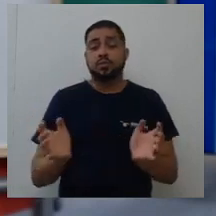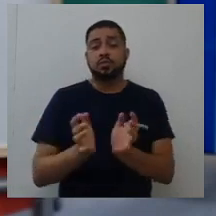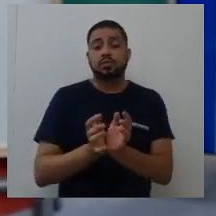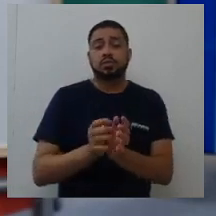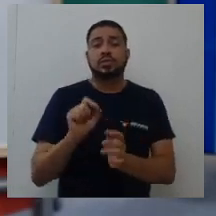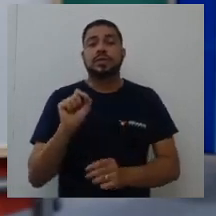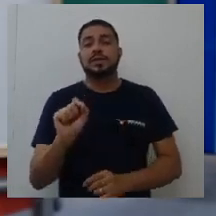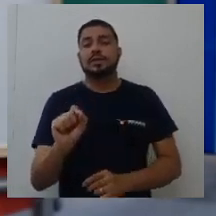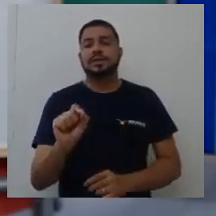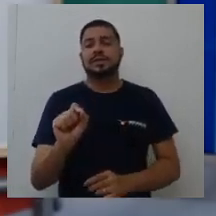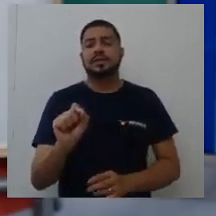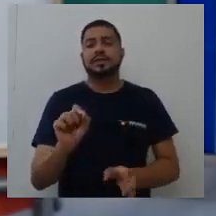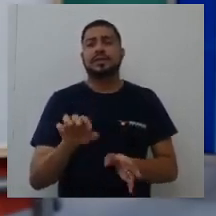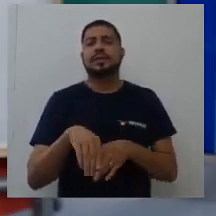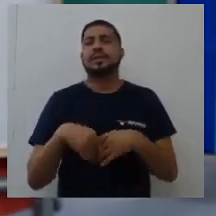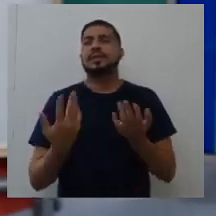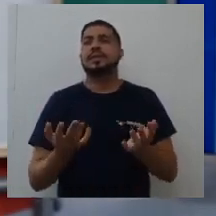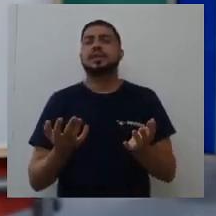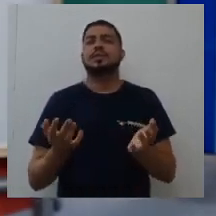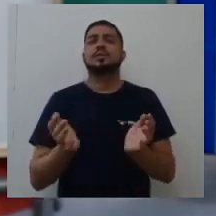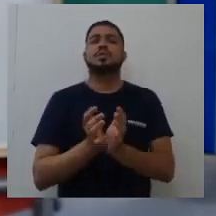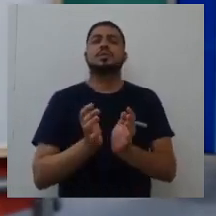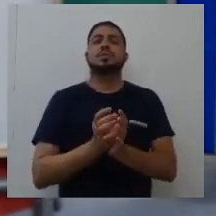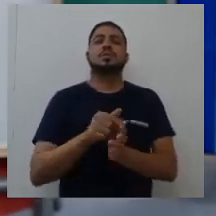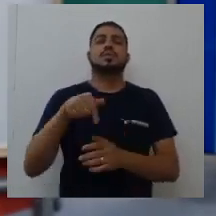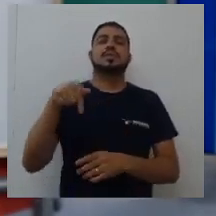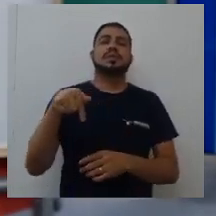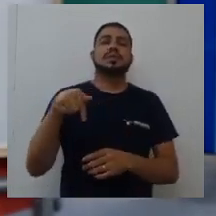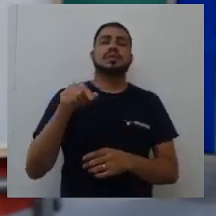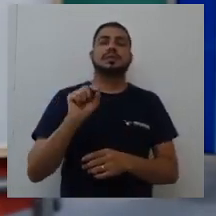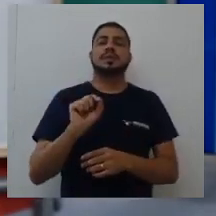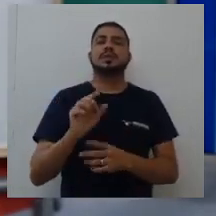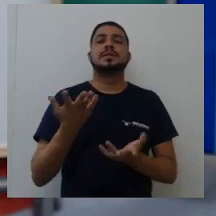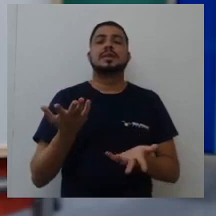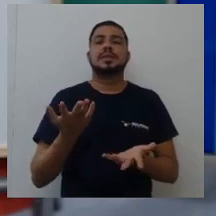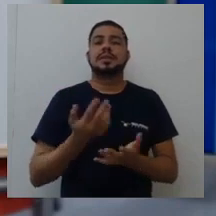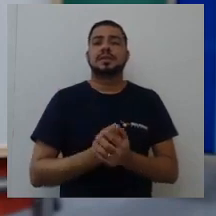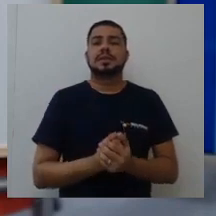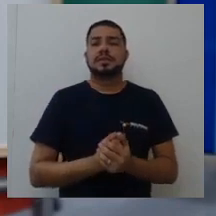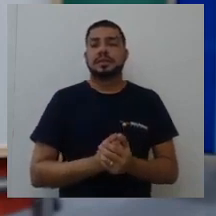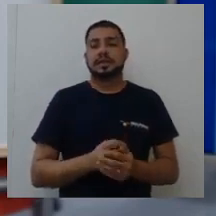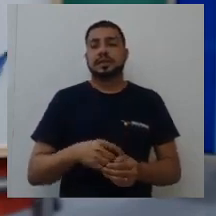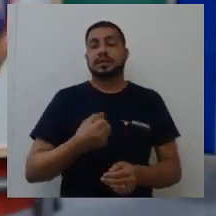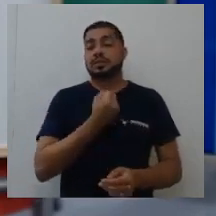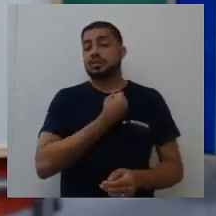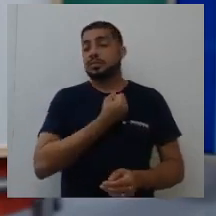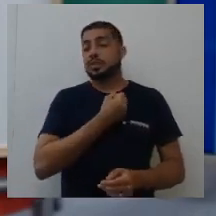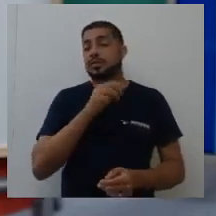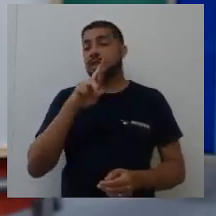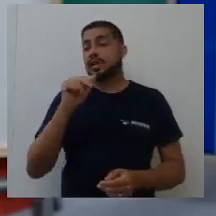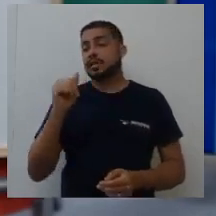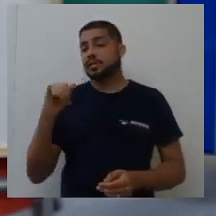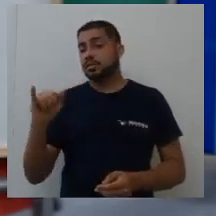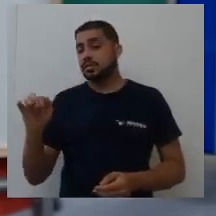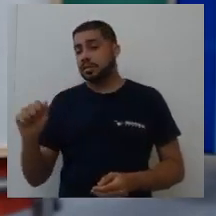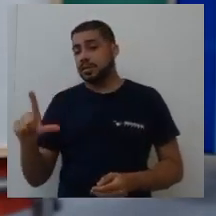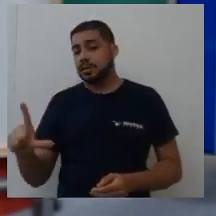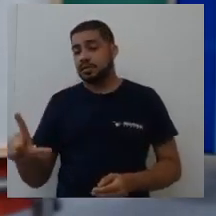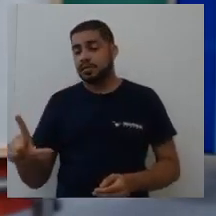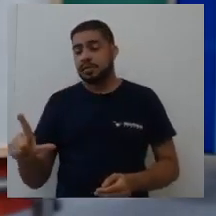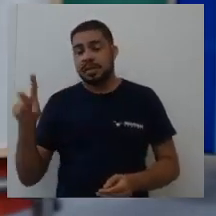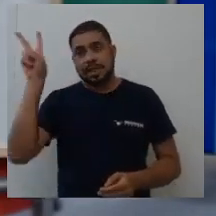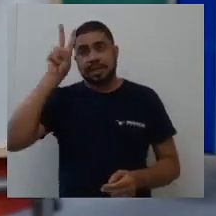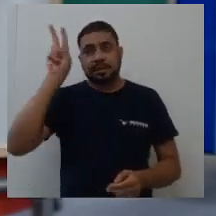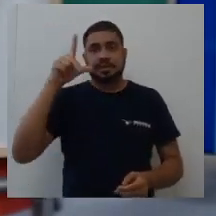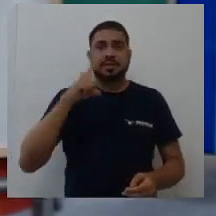Q. Quem são os nossos Q? Q aí são os números racionais. Lembrando que Q eu